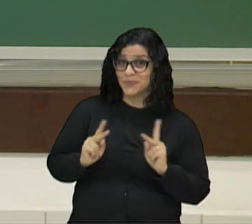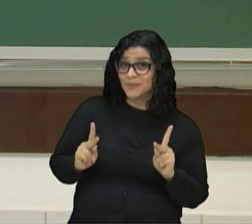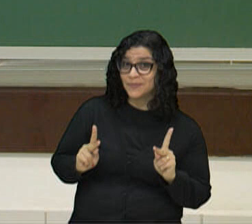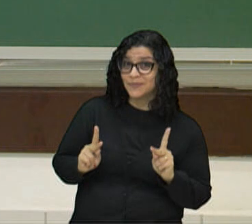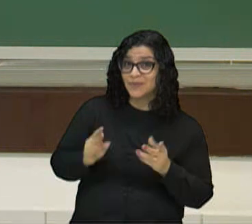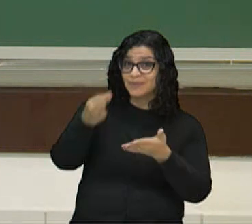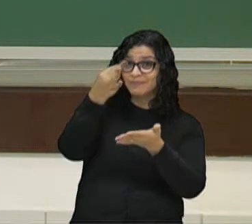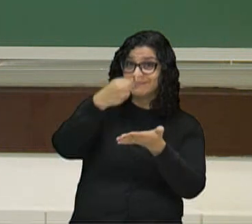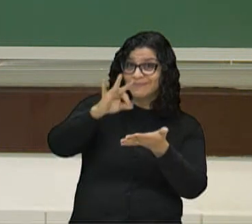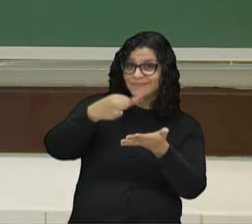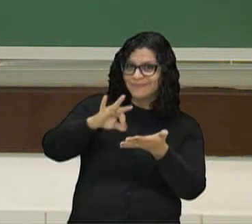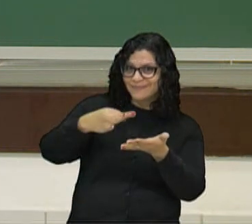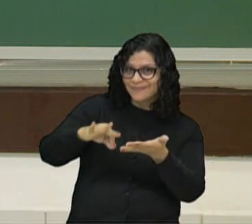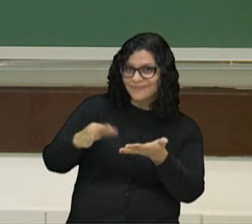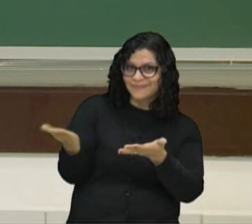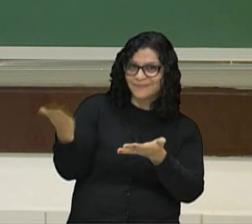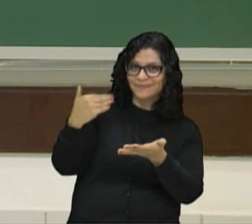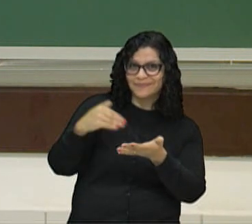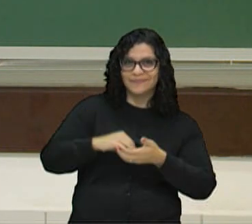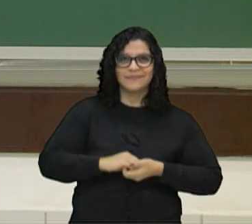Ok, vamos à correção.